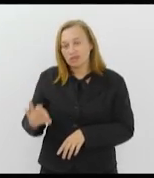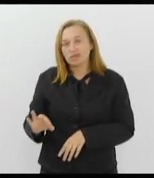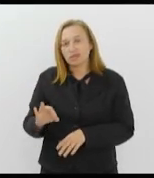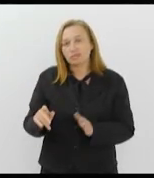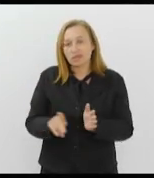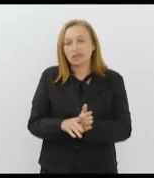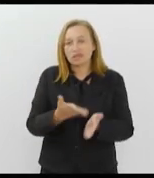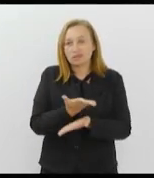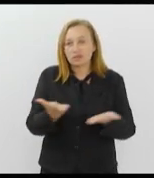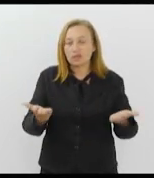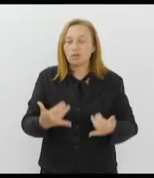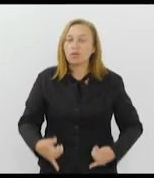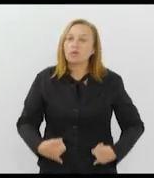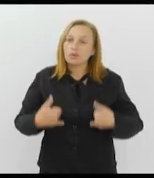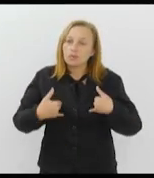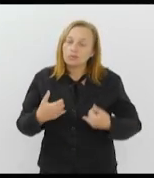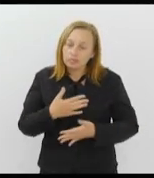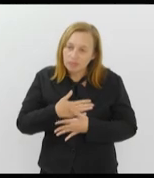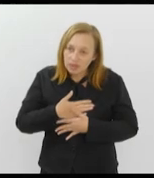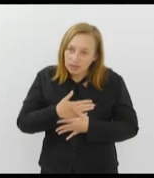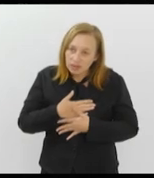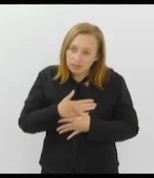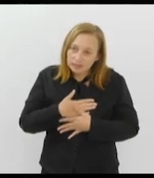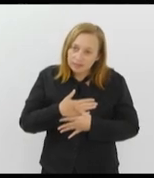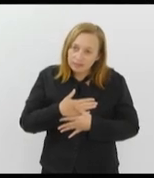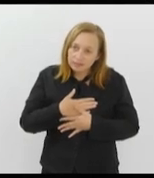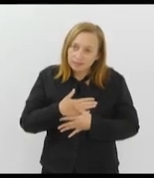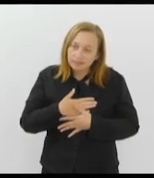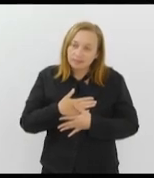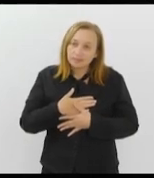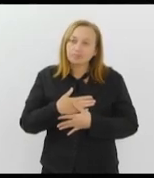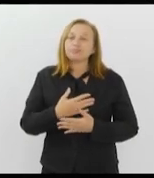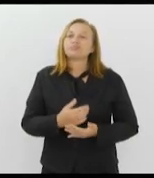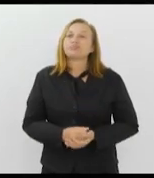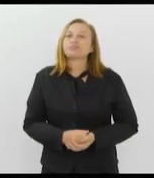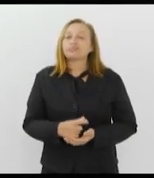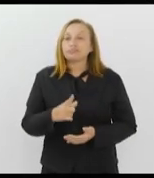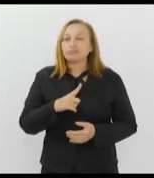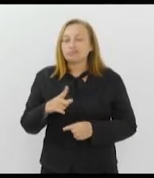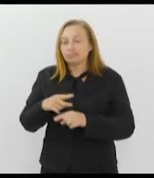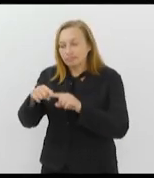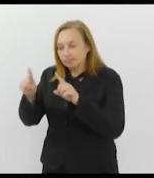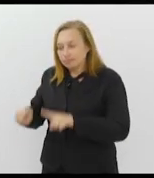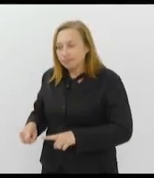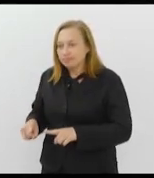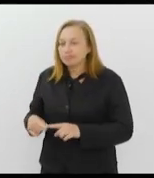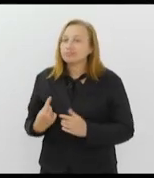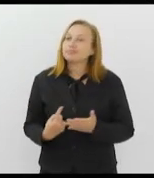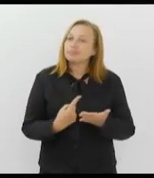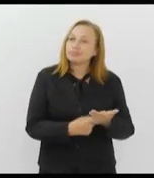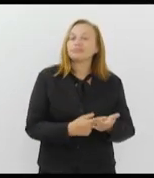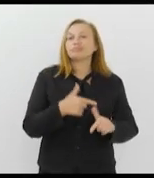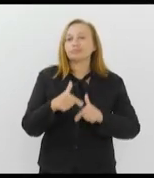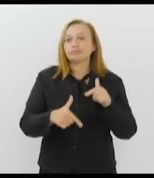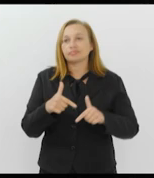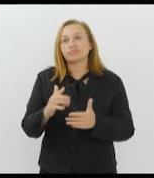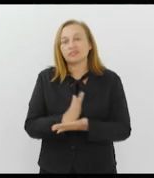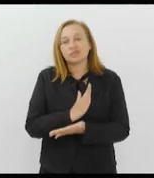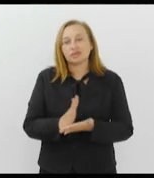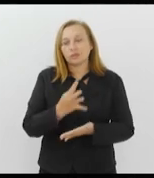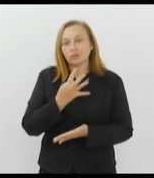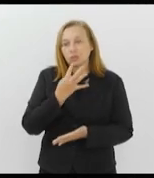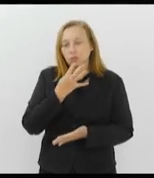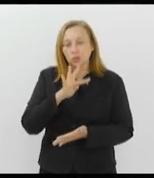um orgulho meu ter servidores tão comprometidos com a carreira e, às vezes, não tão